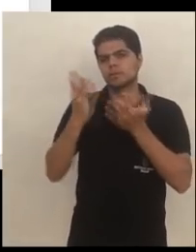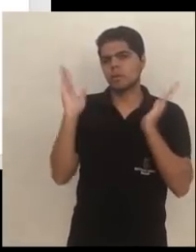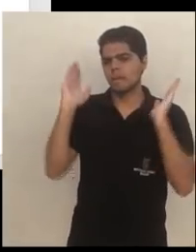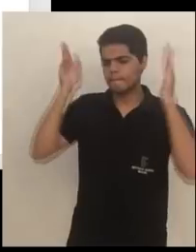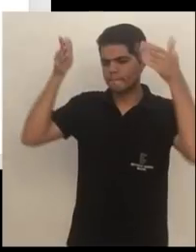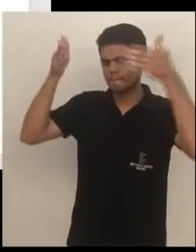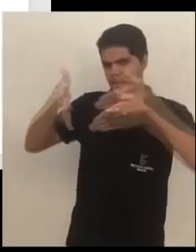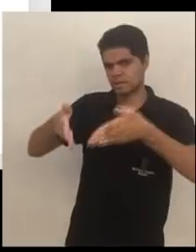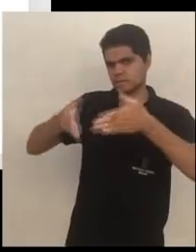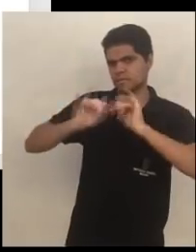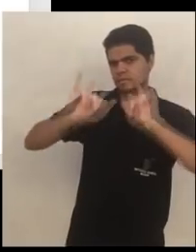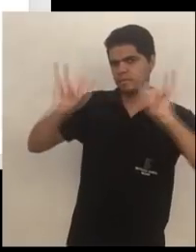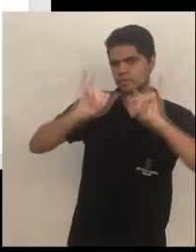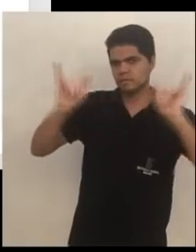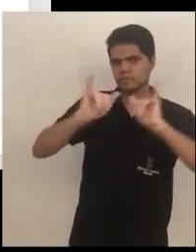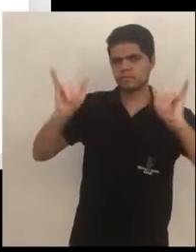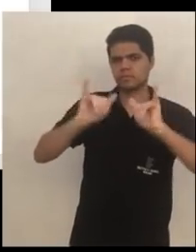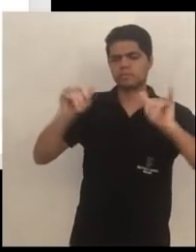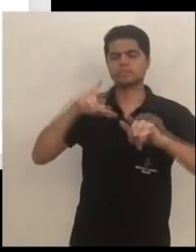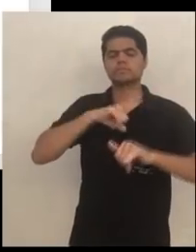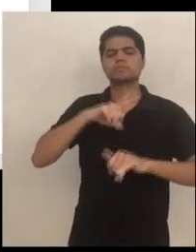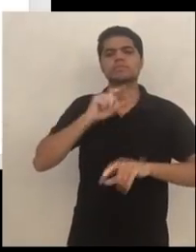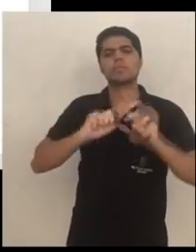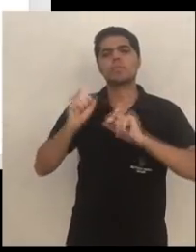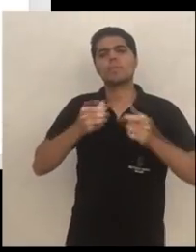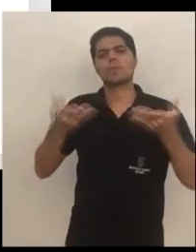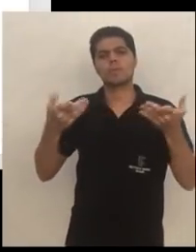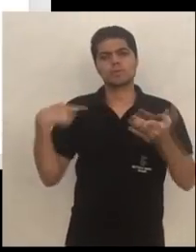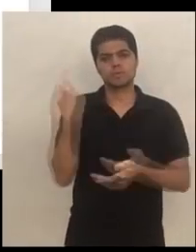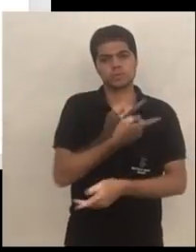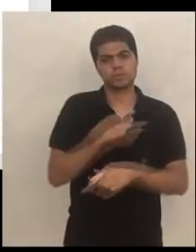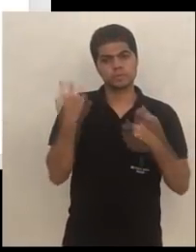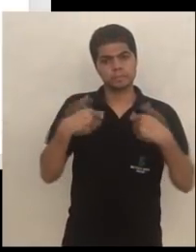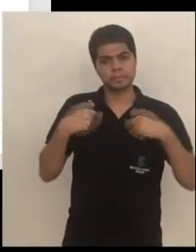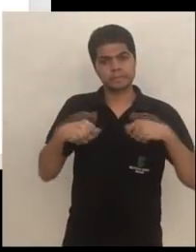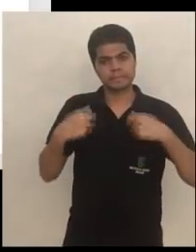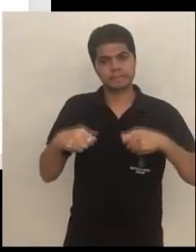E algumas informações que a gente tem que ter.